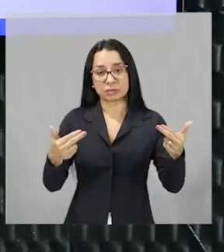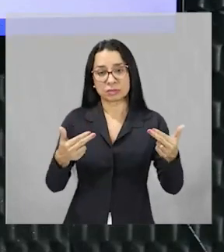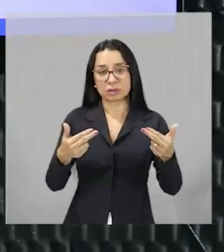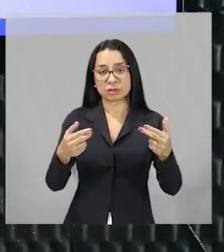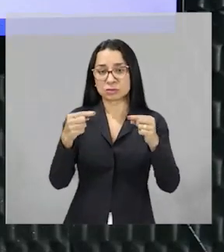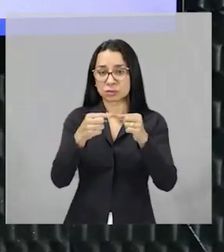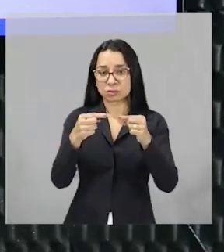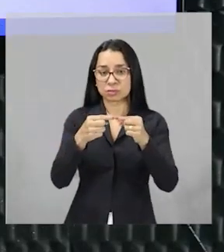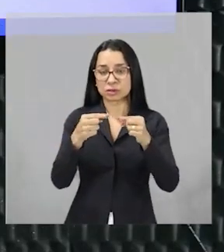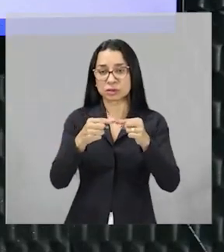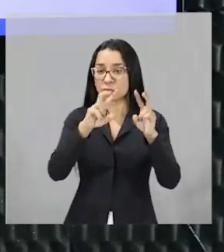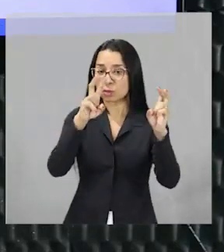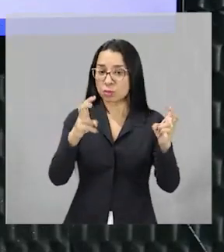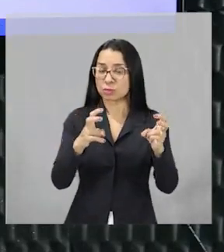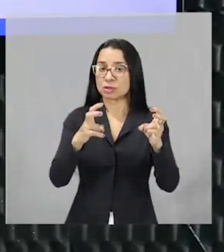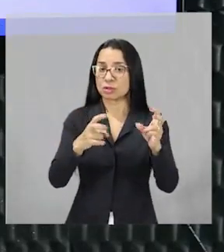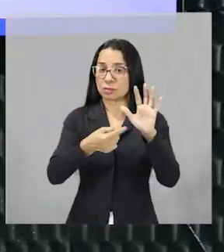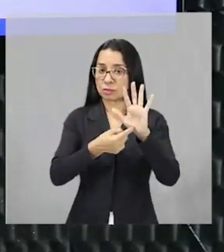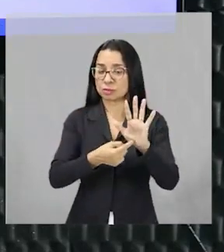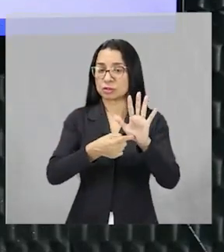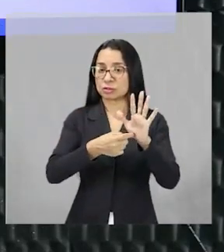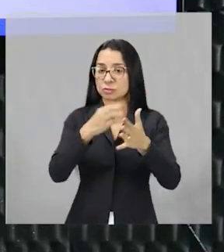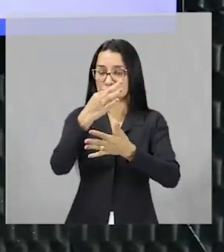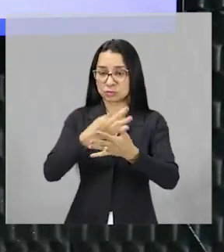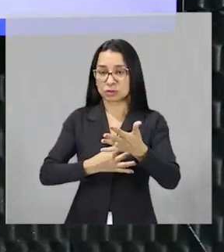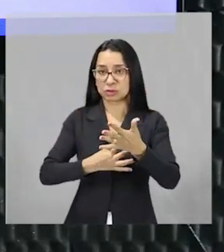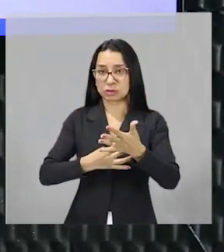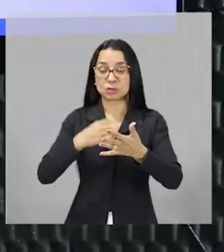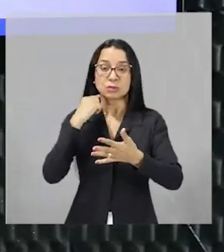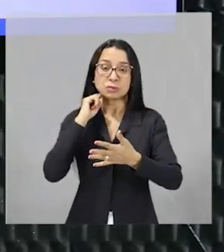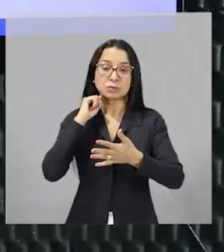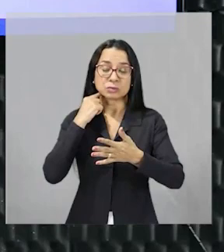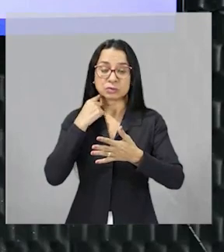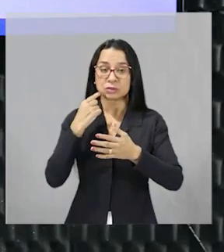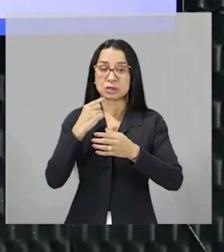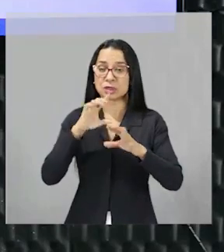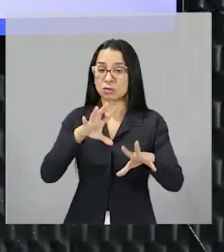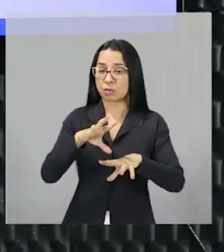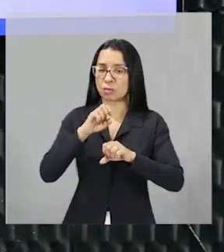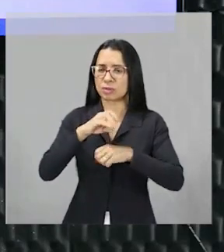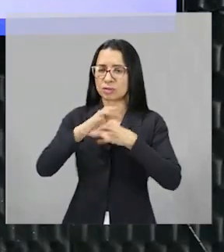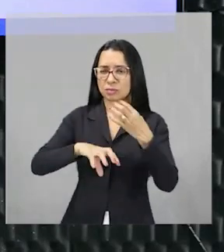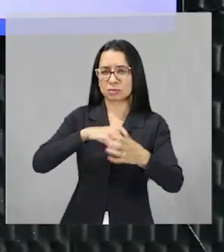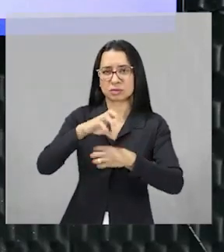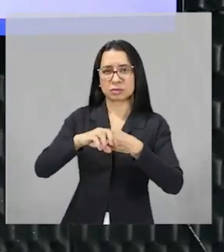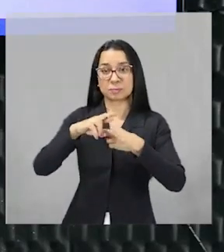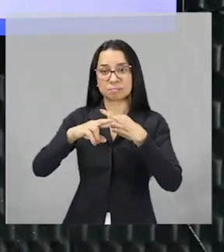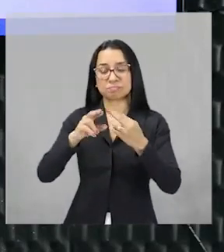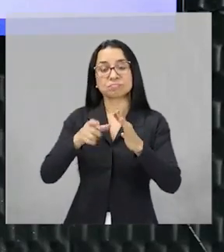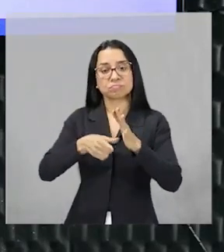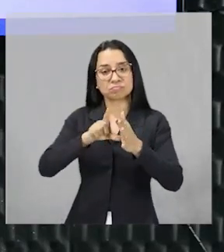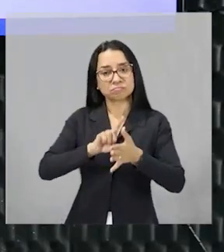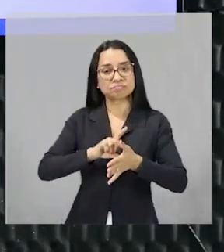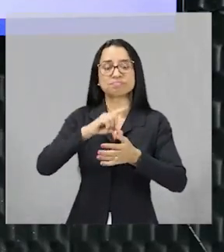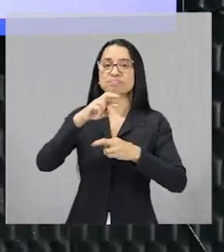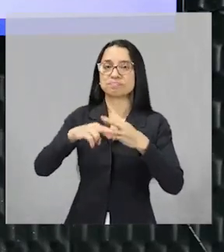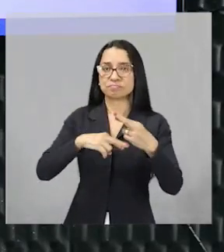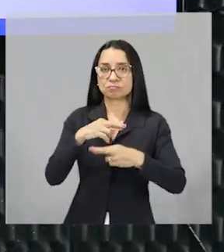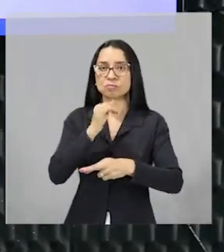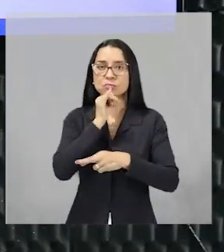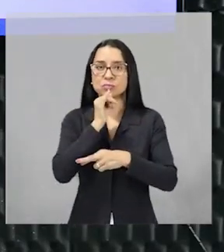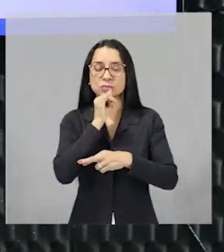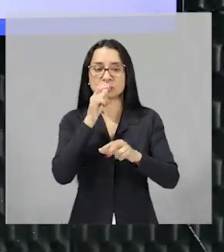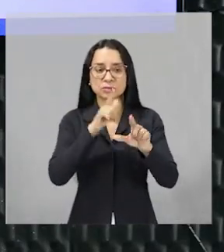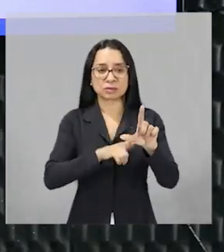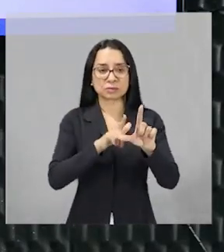identificam com essas temáticas que eu te citei? Sujeira, por exemplo, ocupação desordenada, né, antes da reforma, por exemplo. Vamos lá.